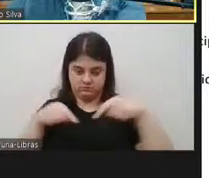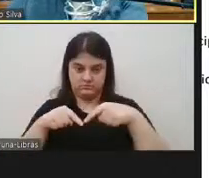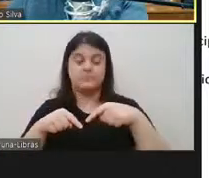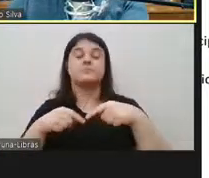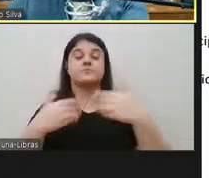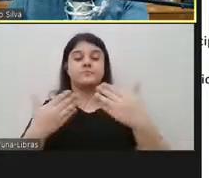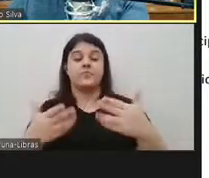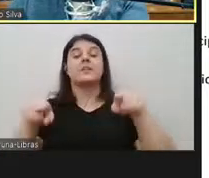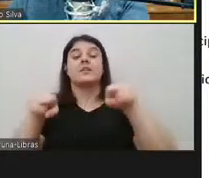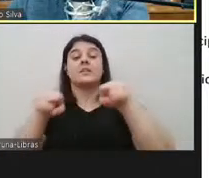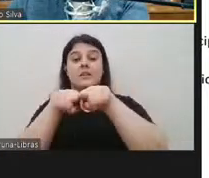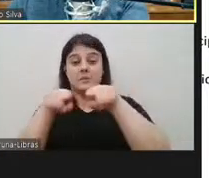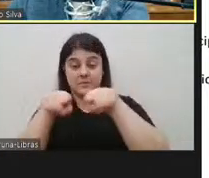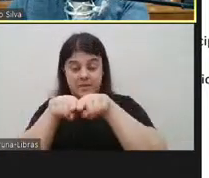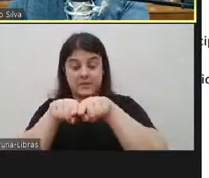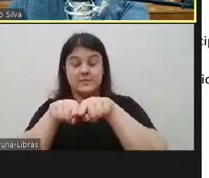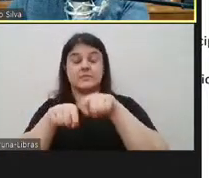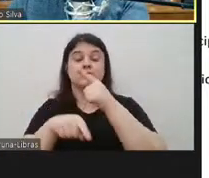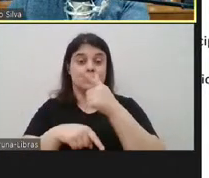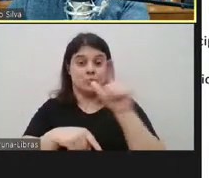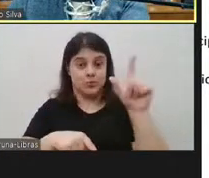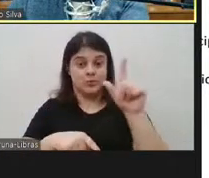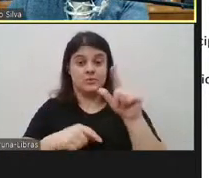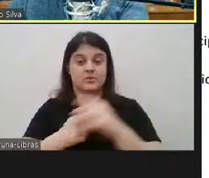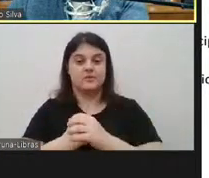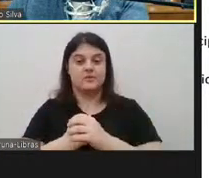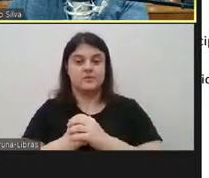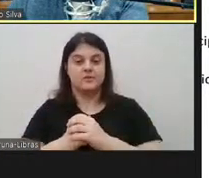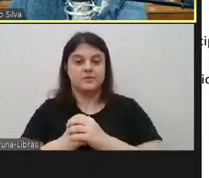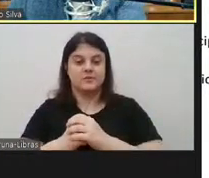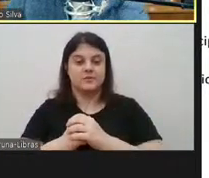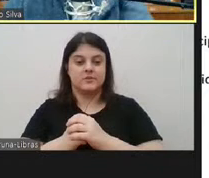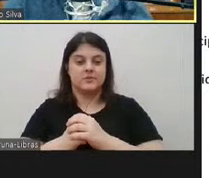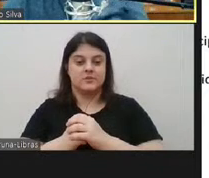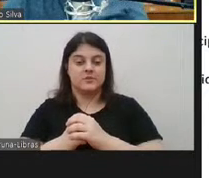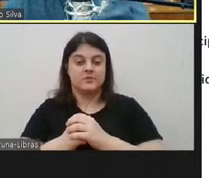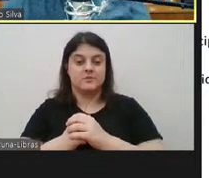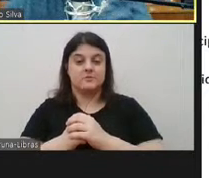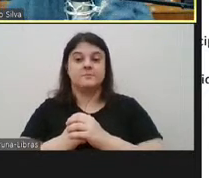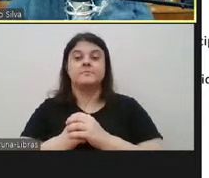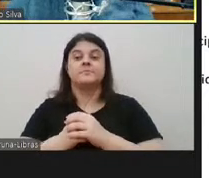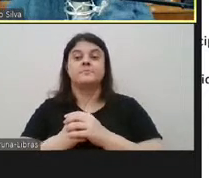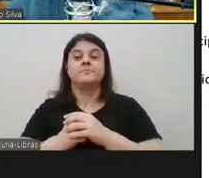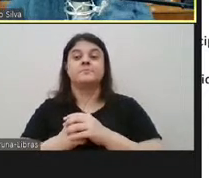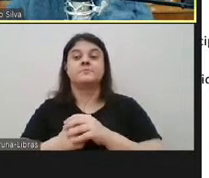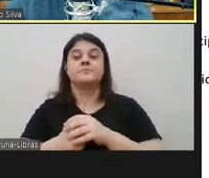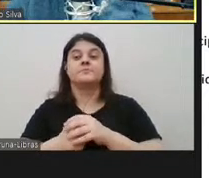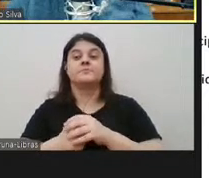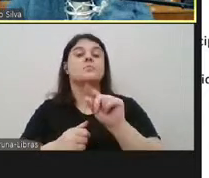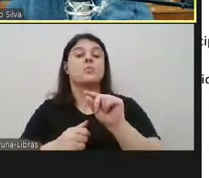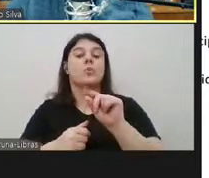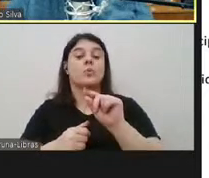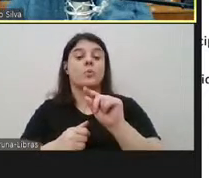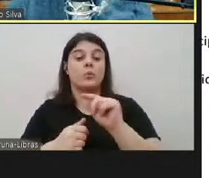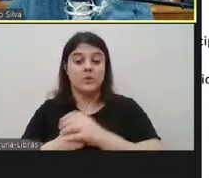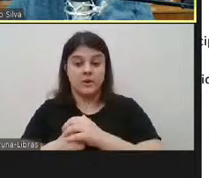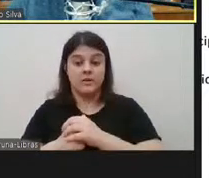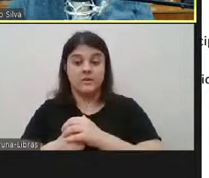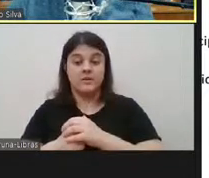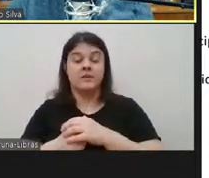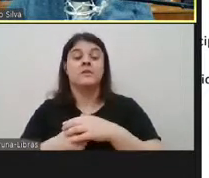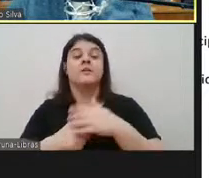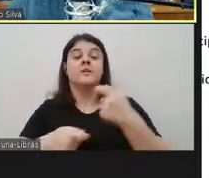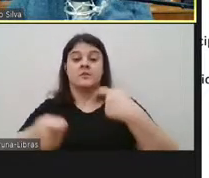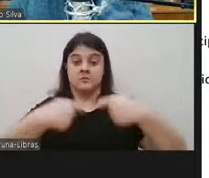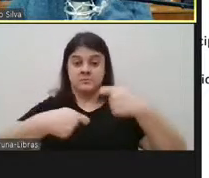estado Como eu disse também que os admitir aqui mas o que tem o estado dentro dessa questão da organização